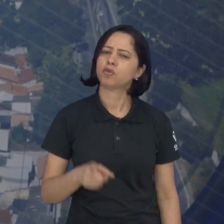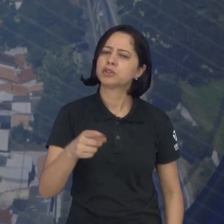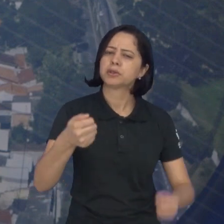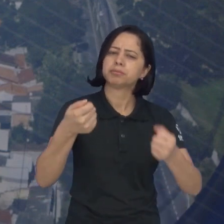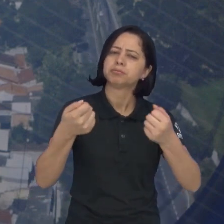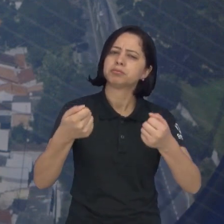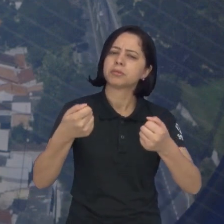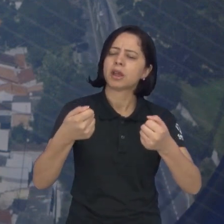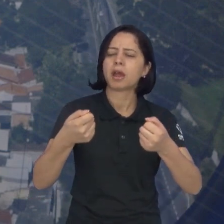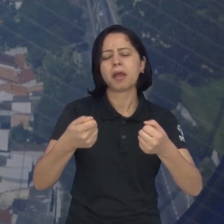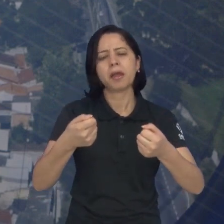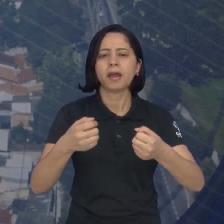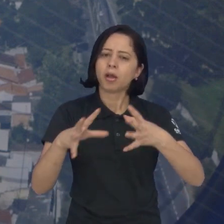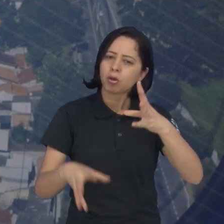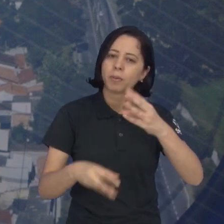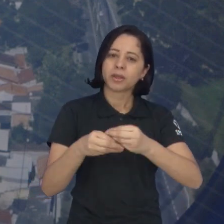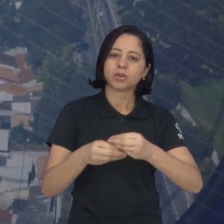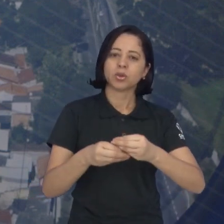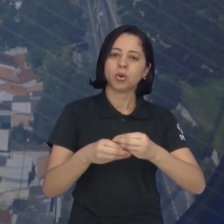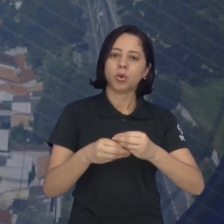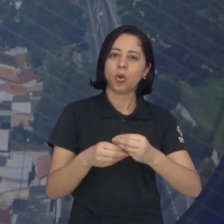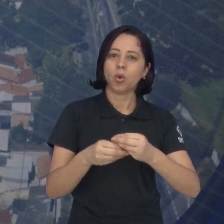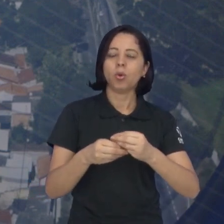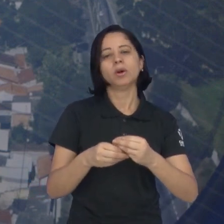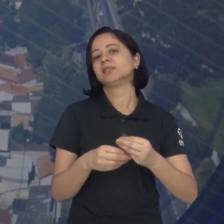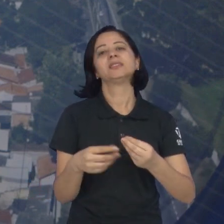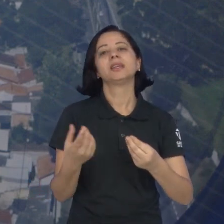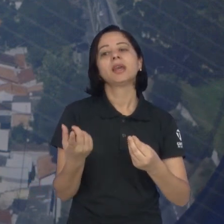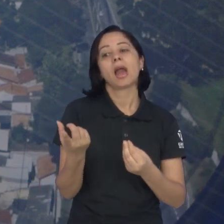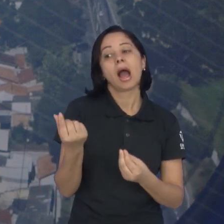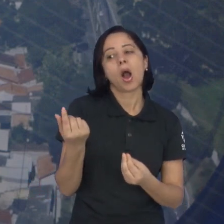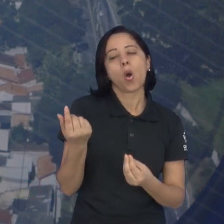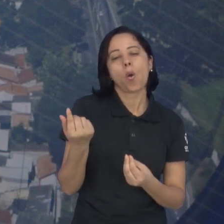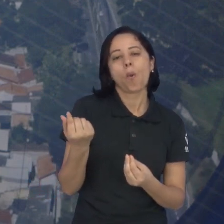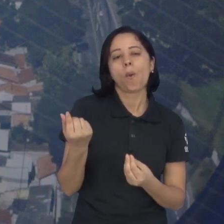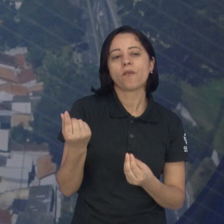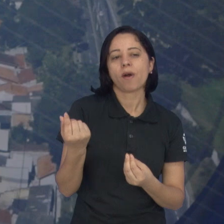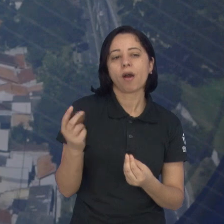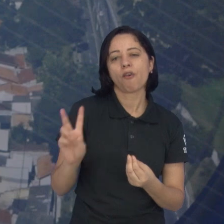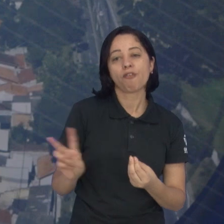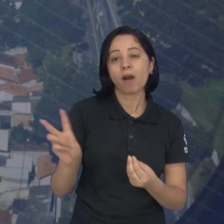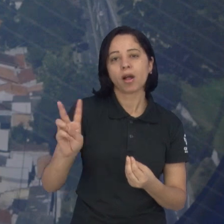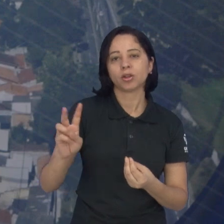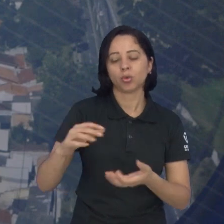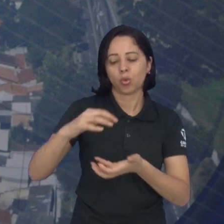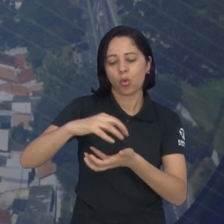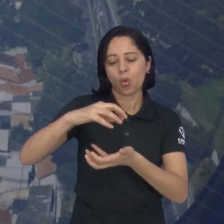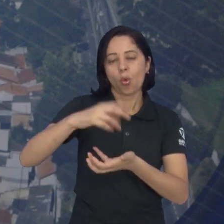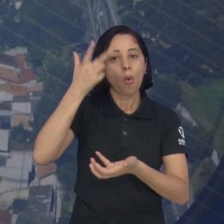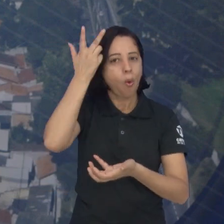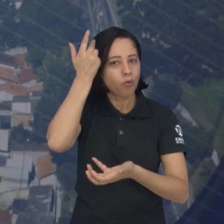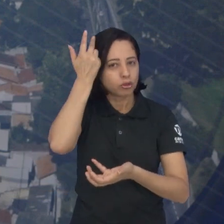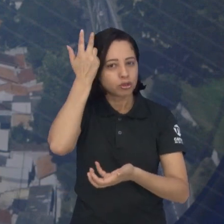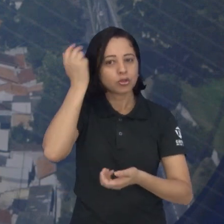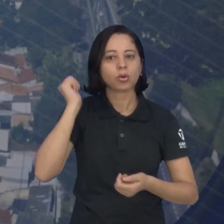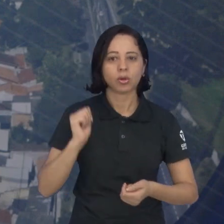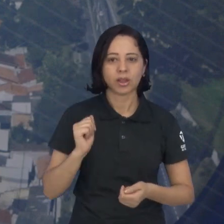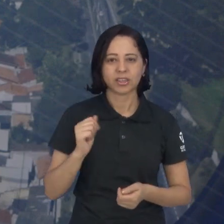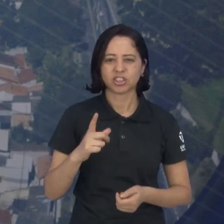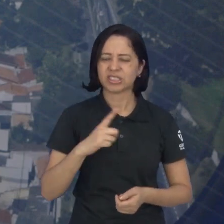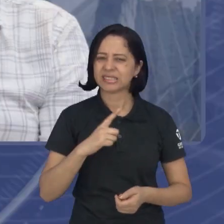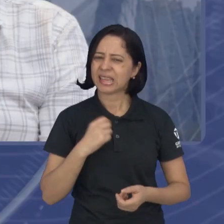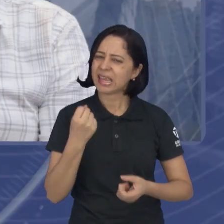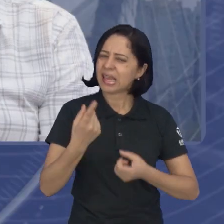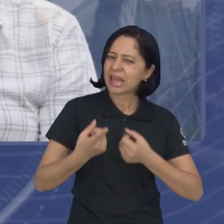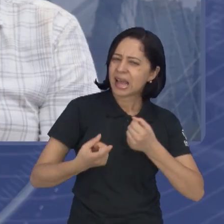sobre os preços abusivos da Páscoa, a ACI, né, fiscalizando sempre, principalmente datas comemorativas. Tem alguma que